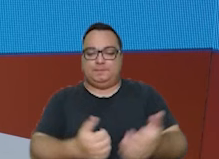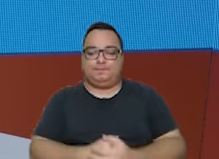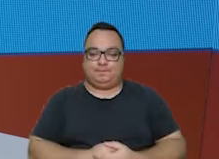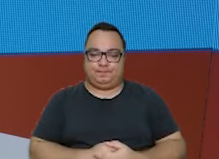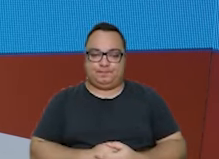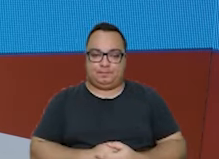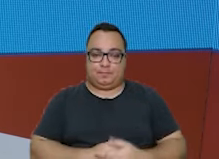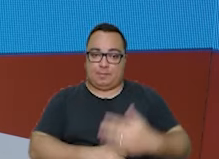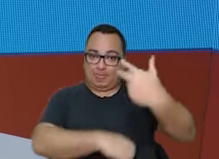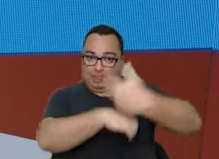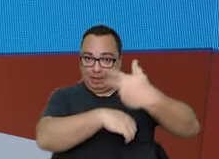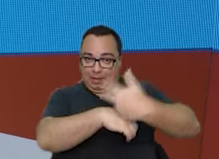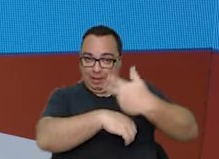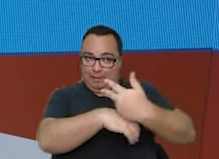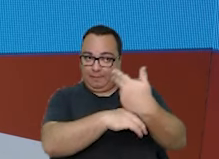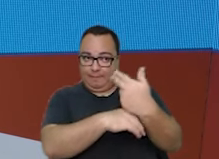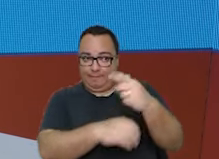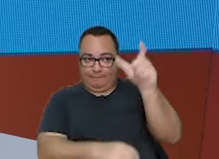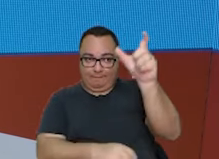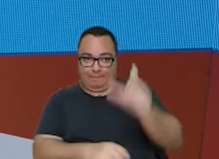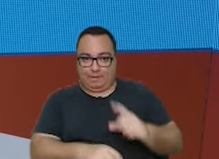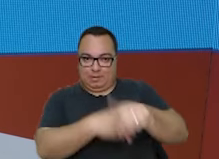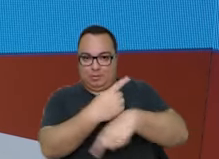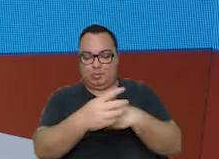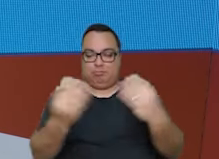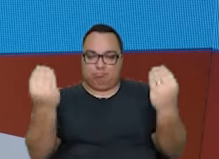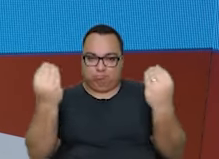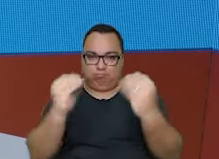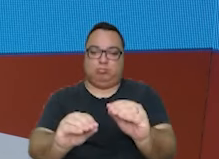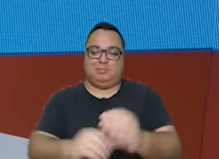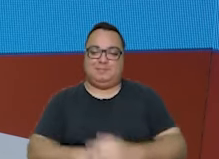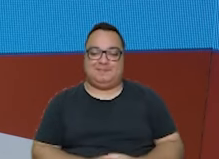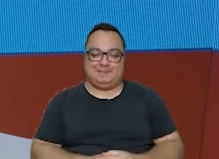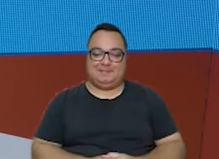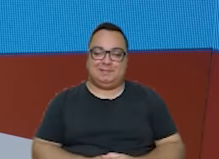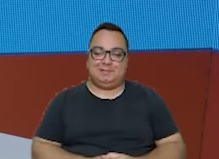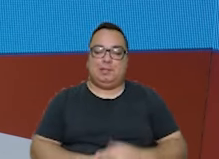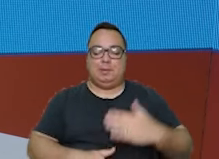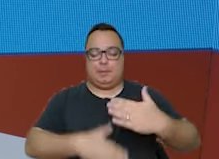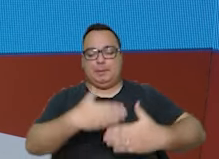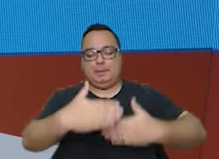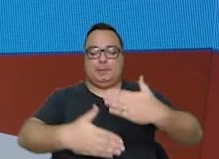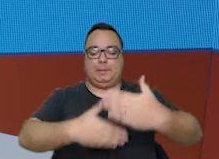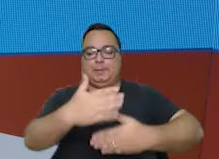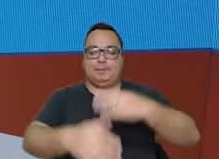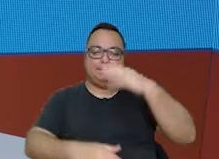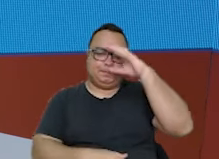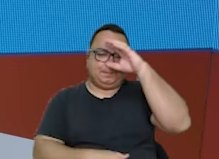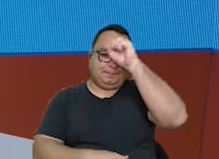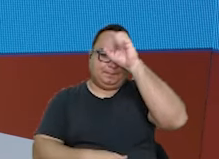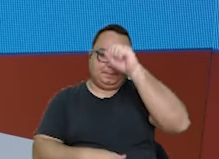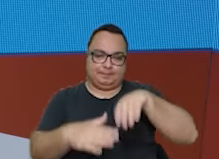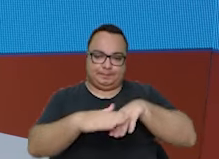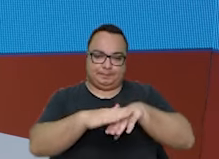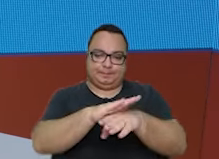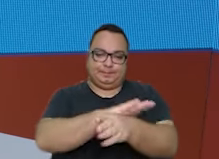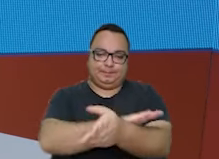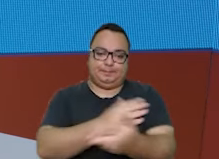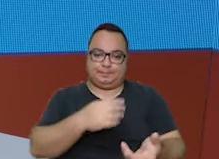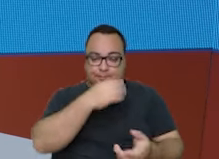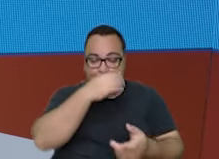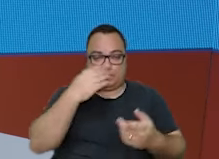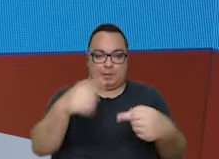primeiro antes de postar que aí você vai pegando confiança você vai entendendo engajamento assim como o vídeo assim como o